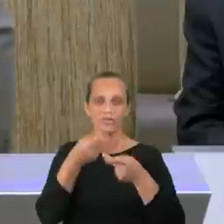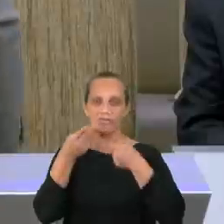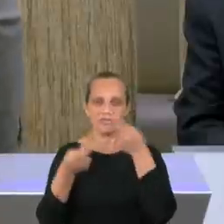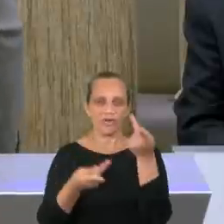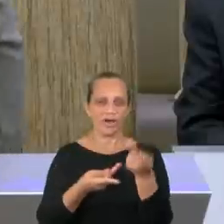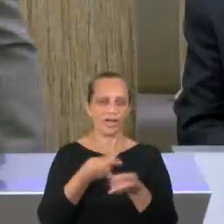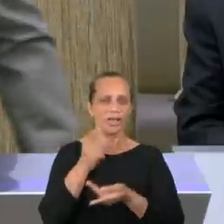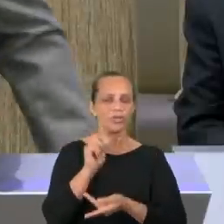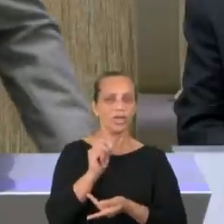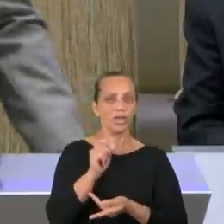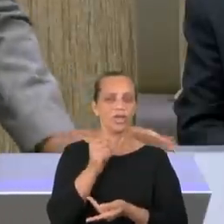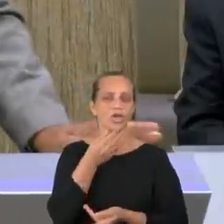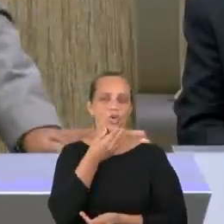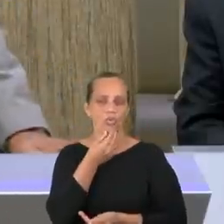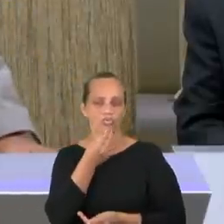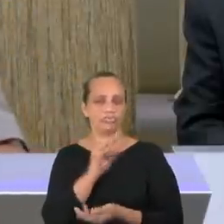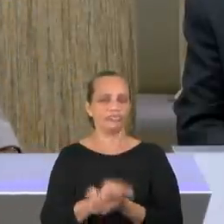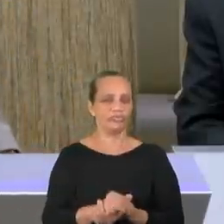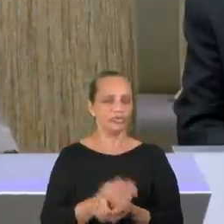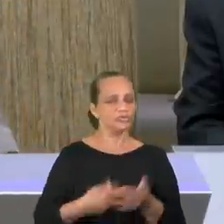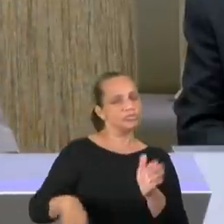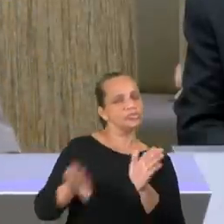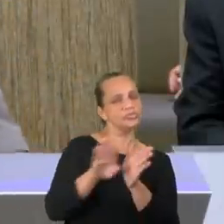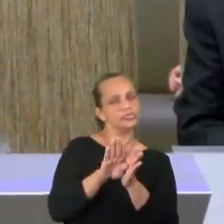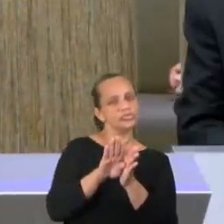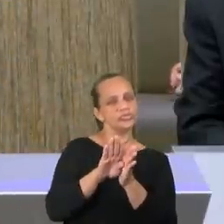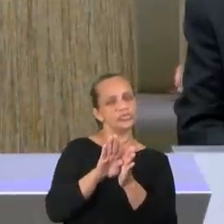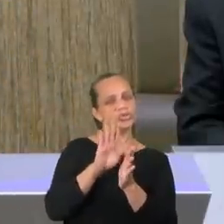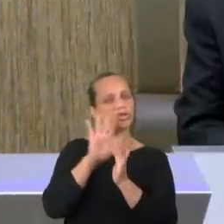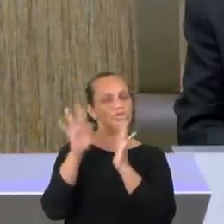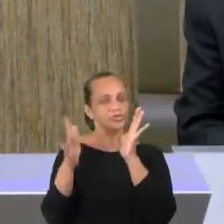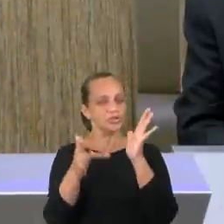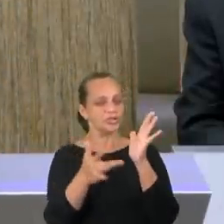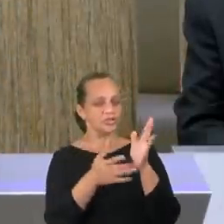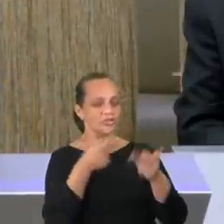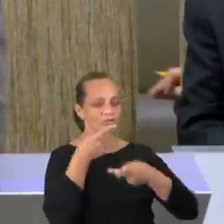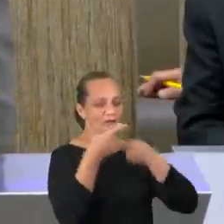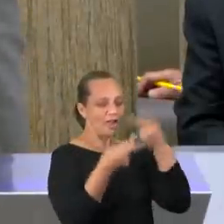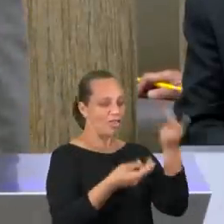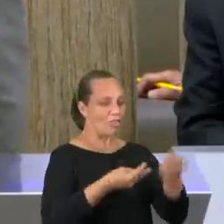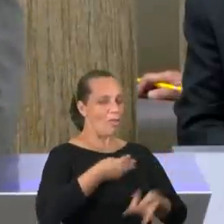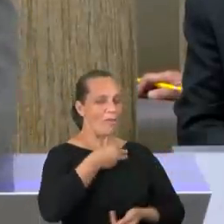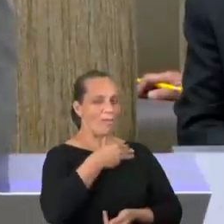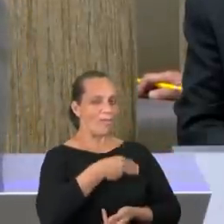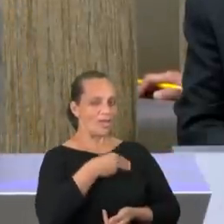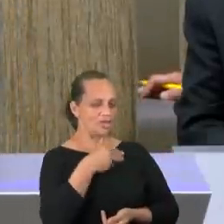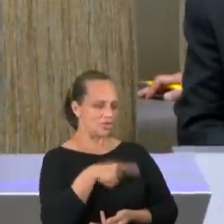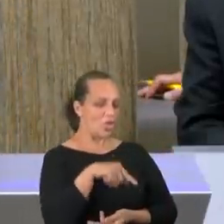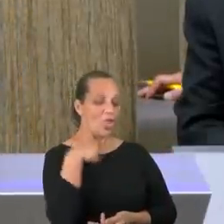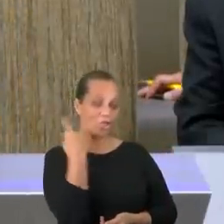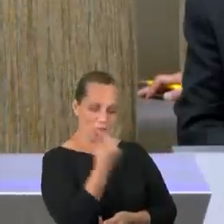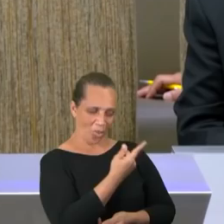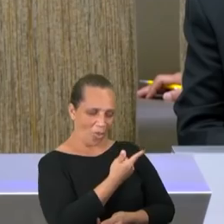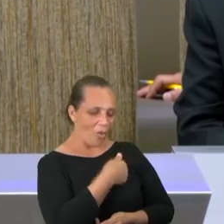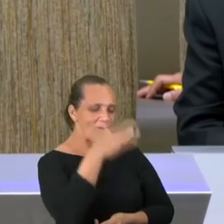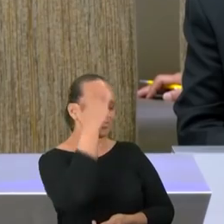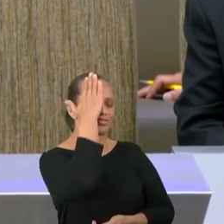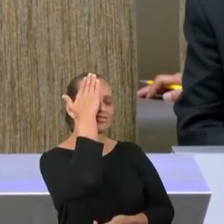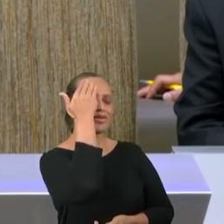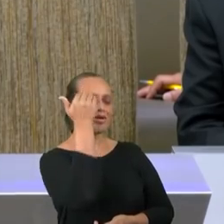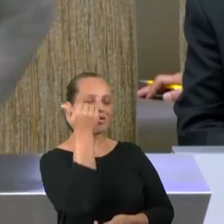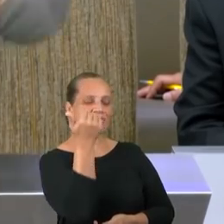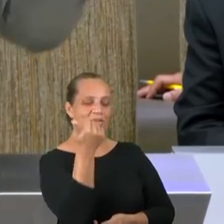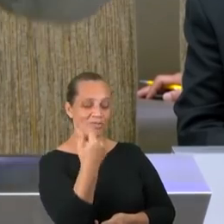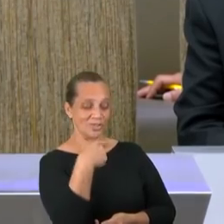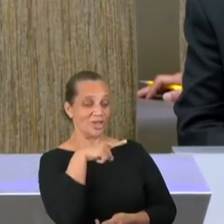chegou, foi ter com Jesus. Mestre, nós sabemos